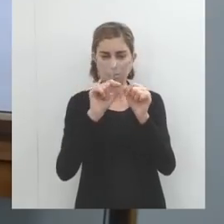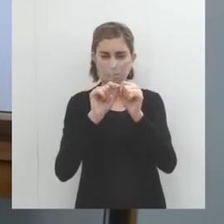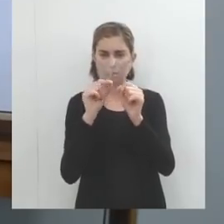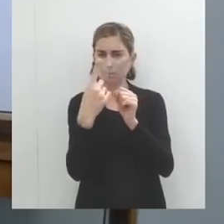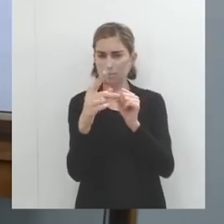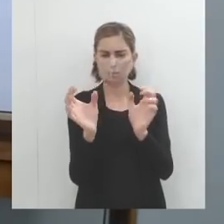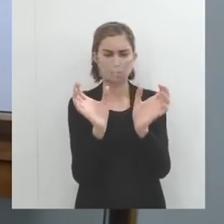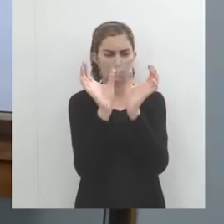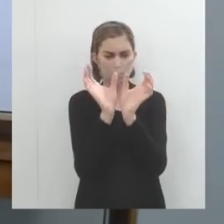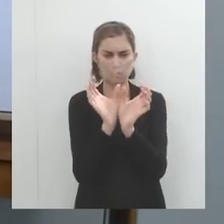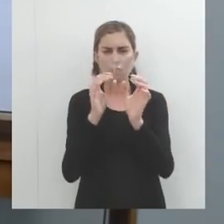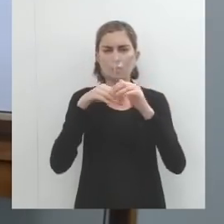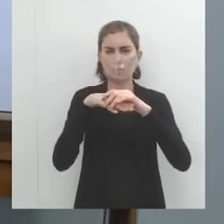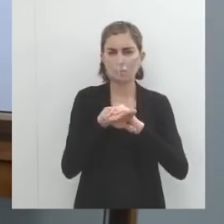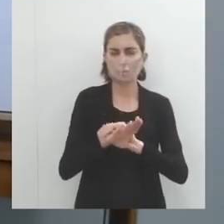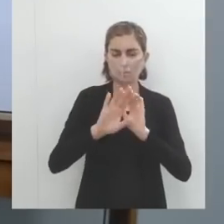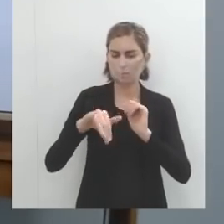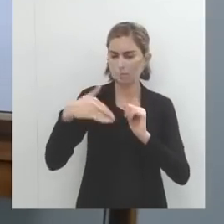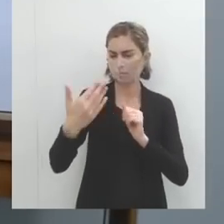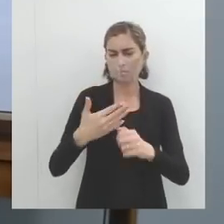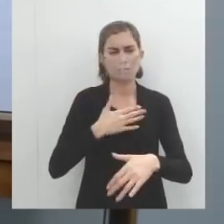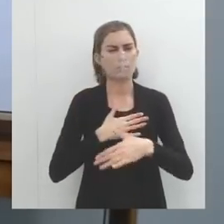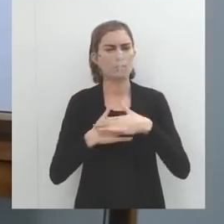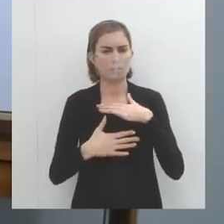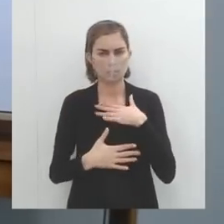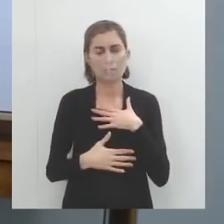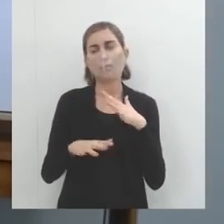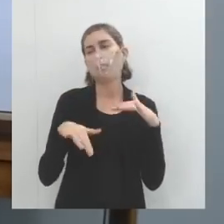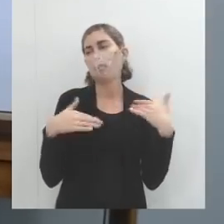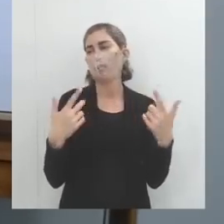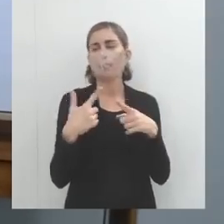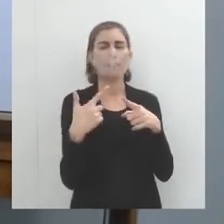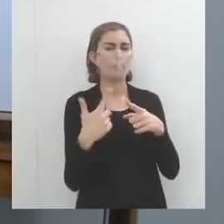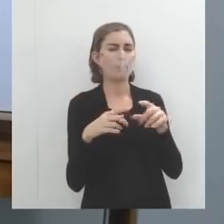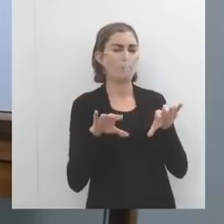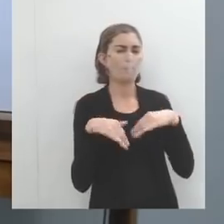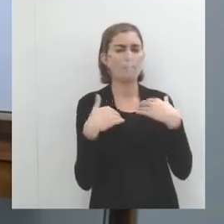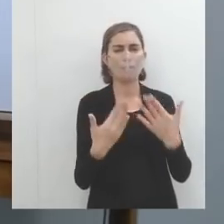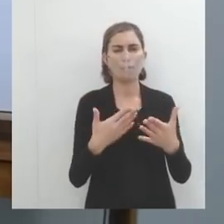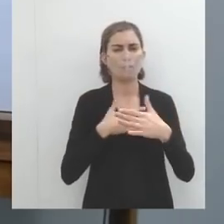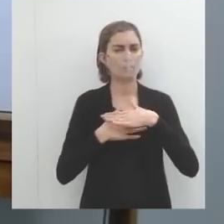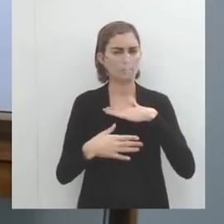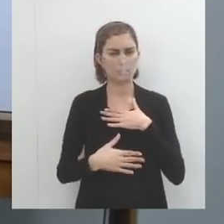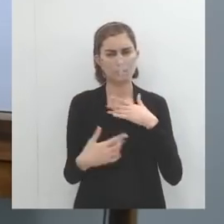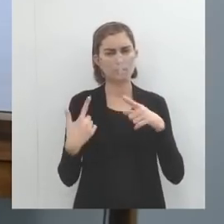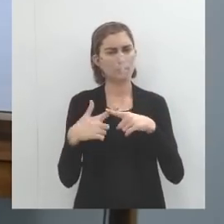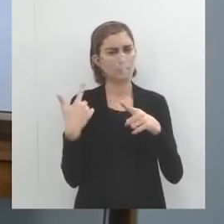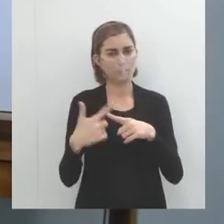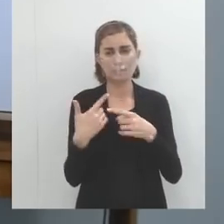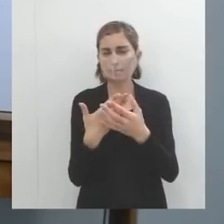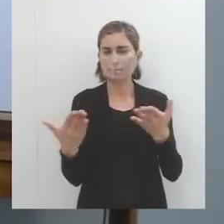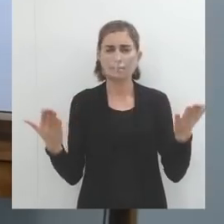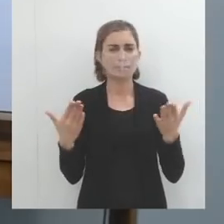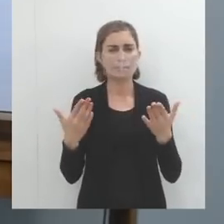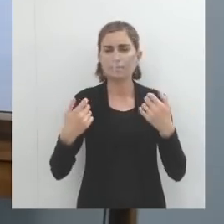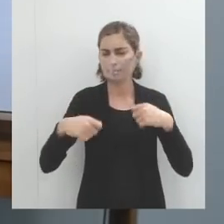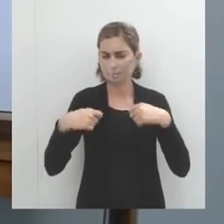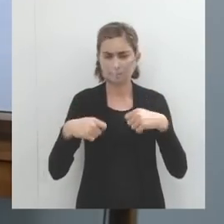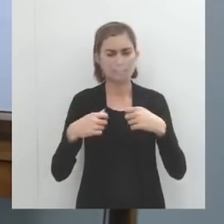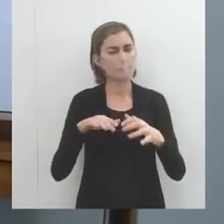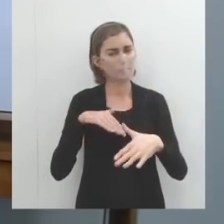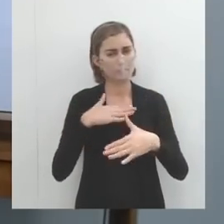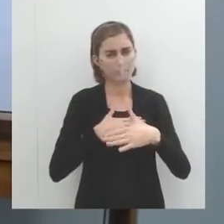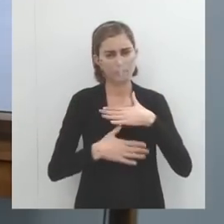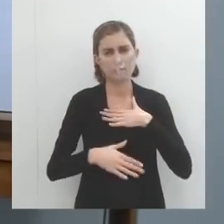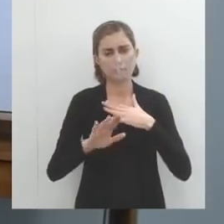teus testículos fiquem guardados fora do corpo. André, mas por que o testículo vai ter que ser guardado fora do corpo? Menino, ele vai ter que ser guardado fora